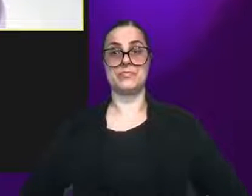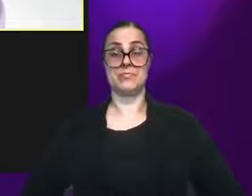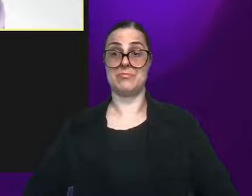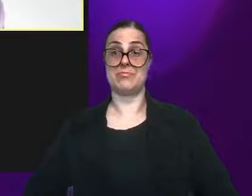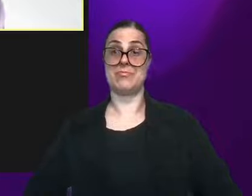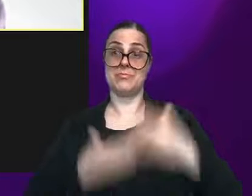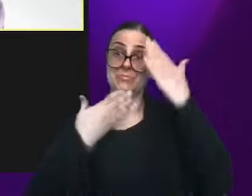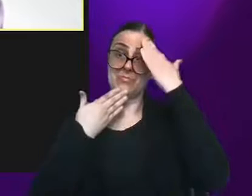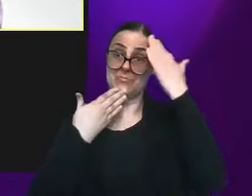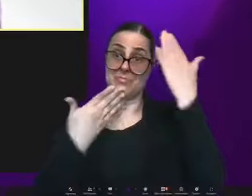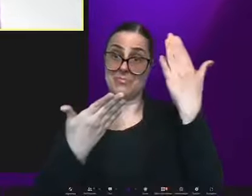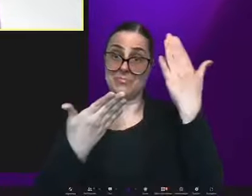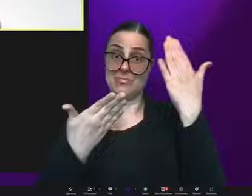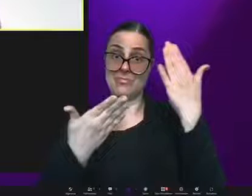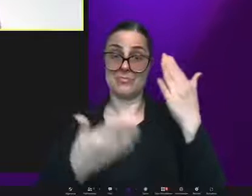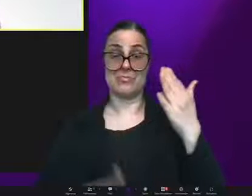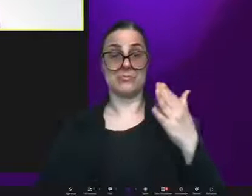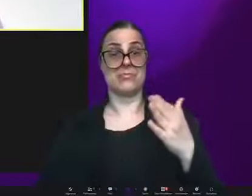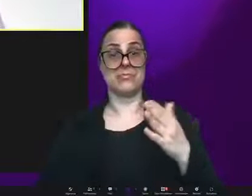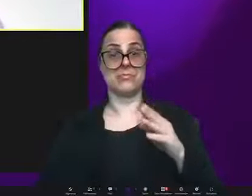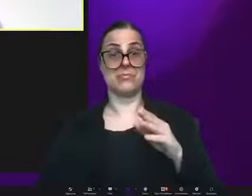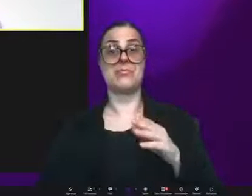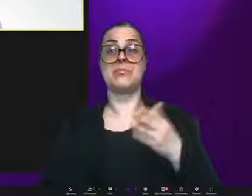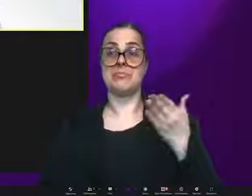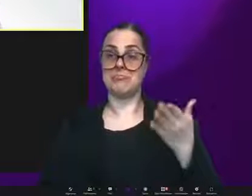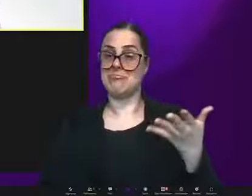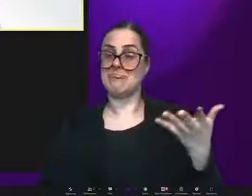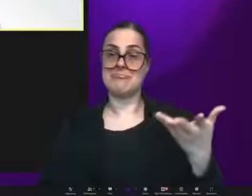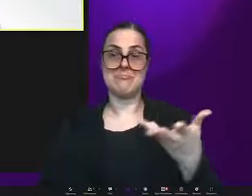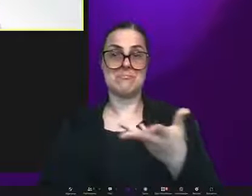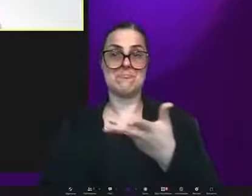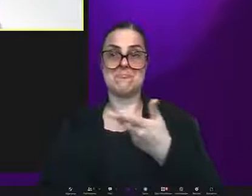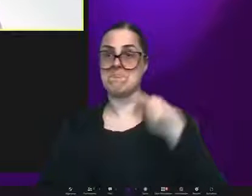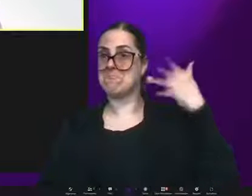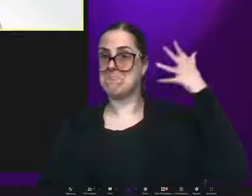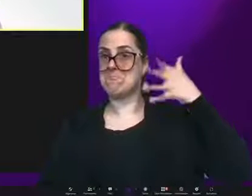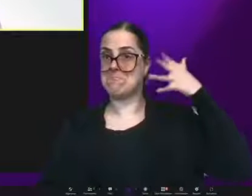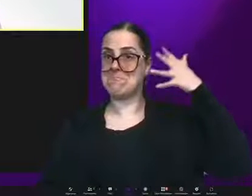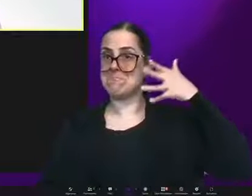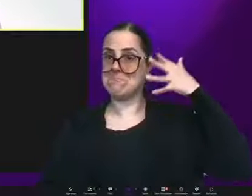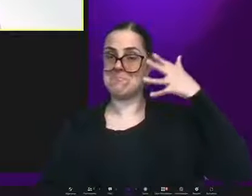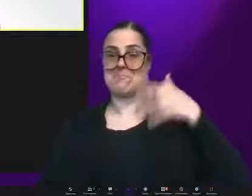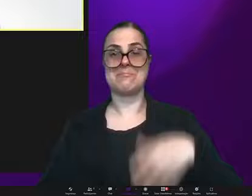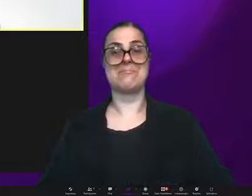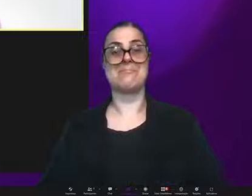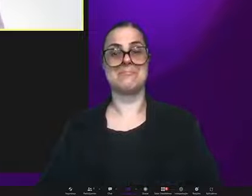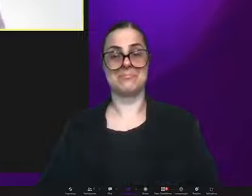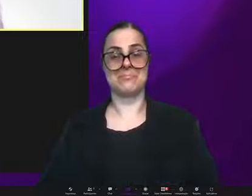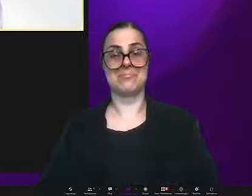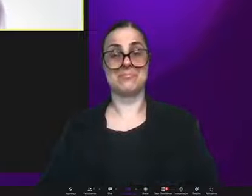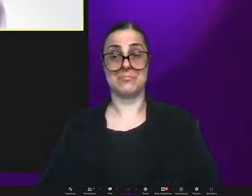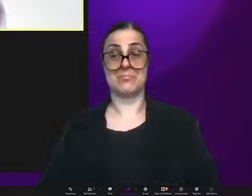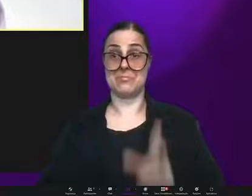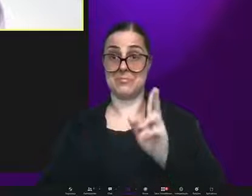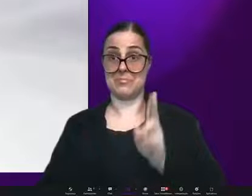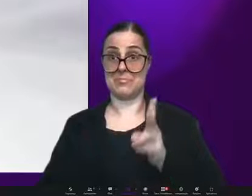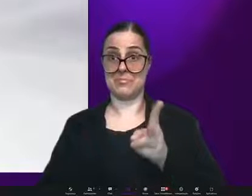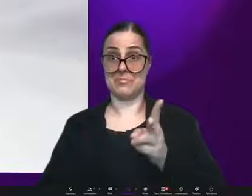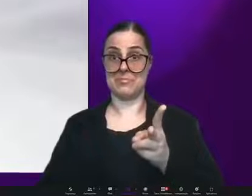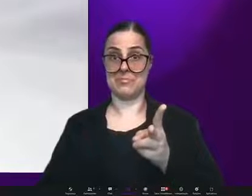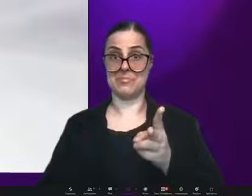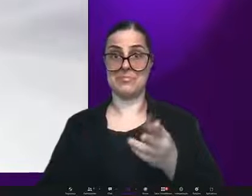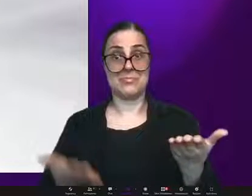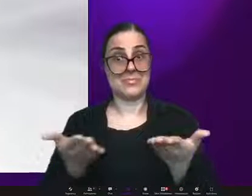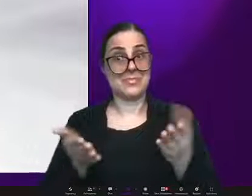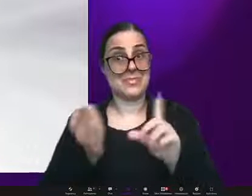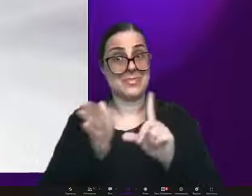Obrigado, Vitor, pela excelente explanação. Então, dando sequência, a gente já está aqui com um pouco de